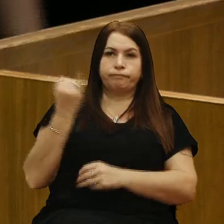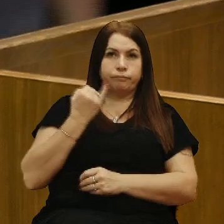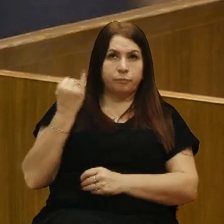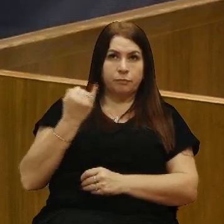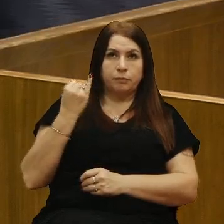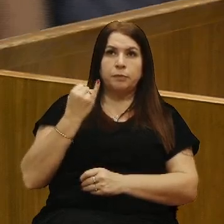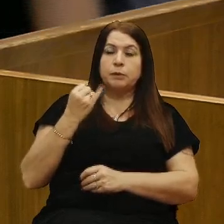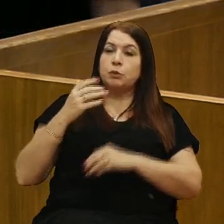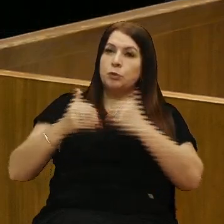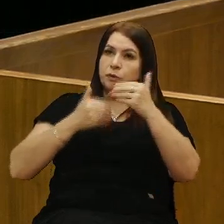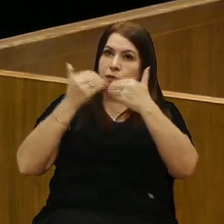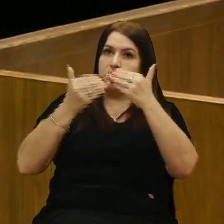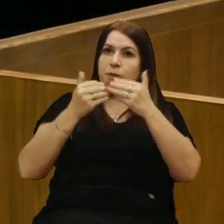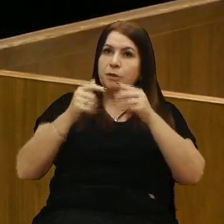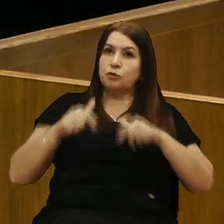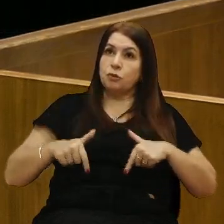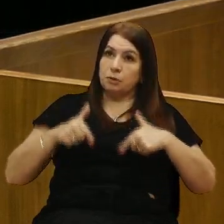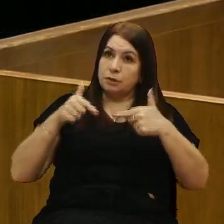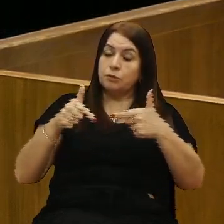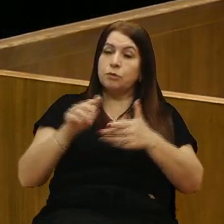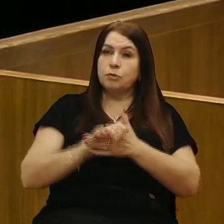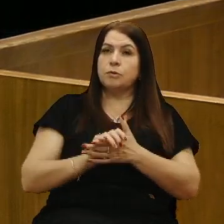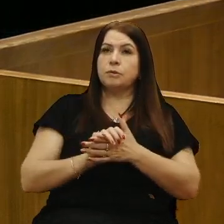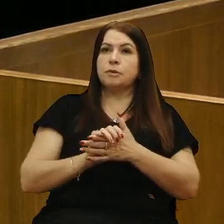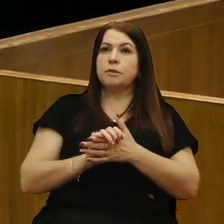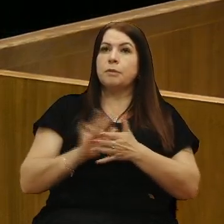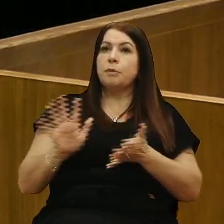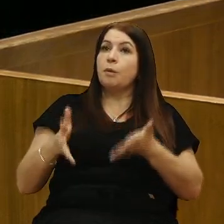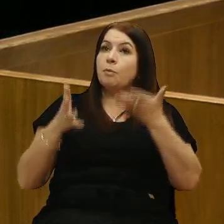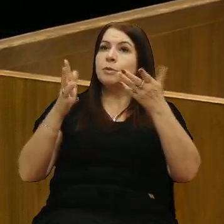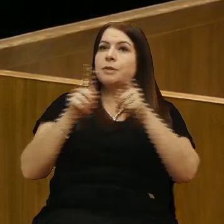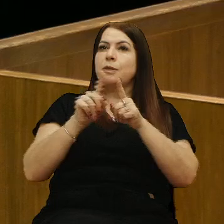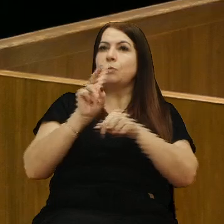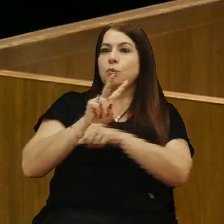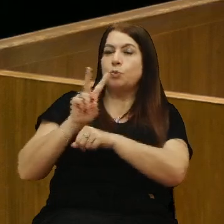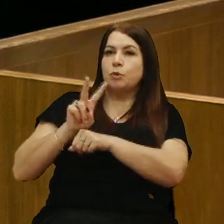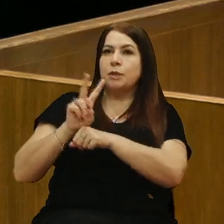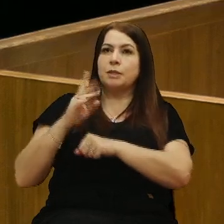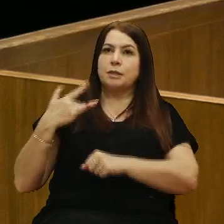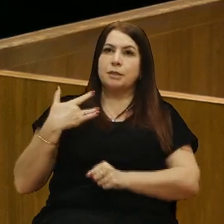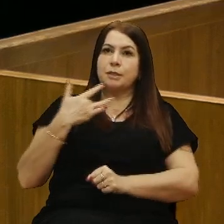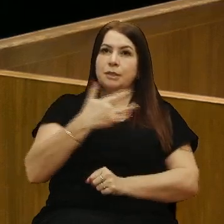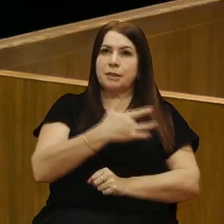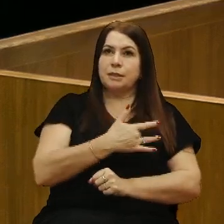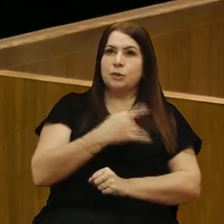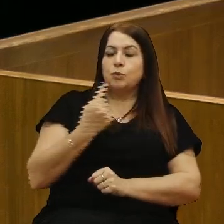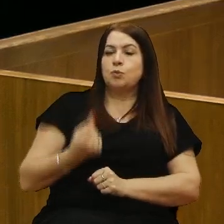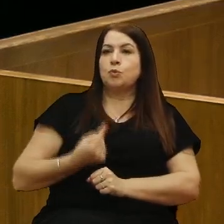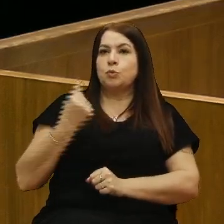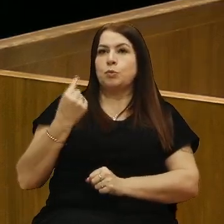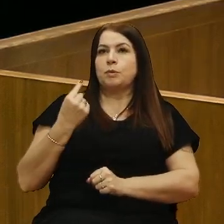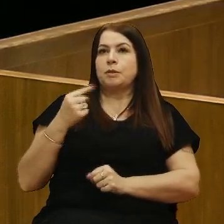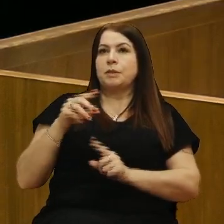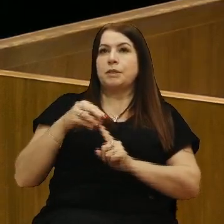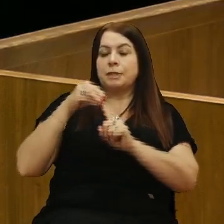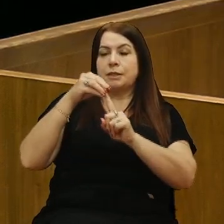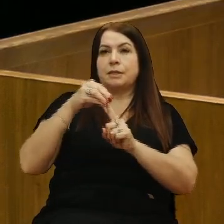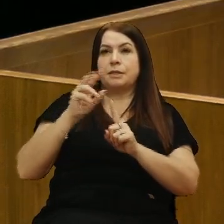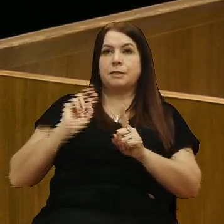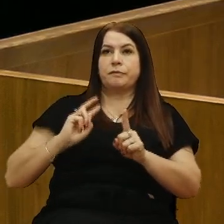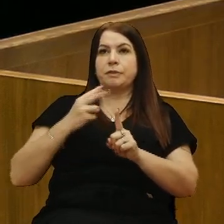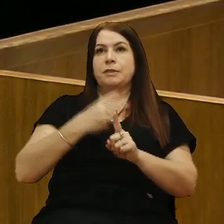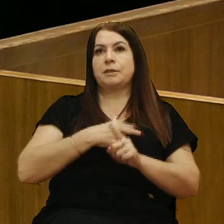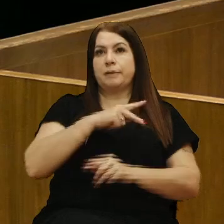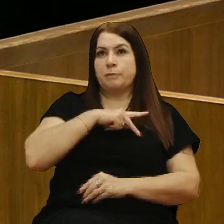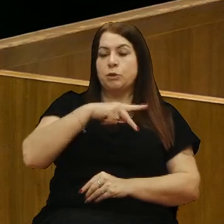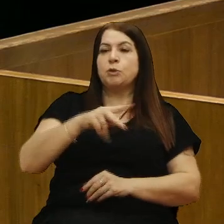significativa no desenvolvimento de ações para a promoção, preservação da saúde única, destaca a veterinária e